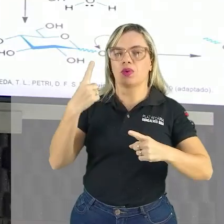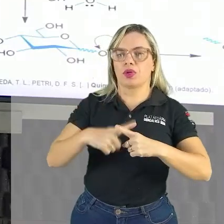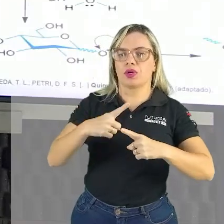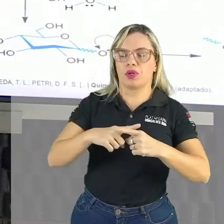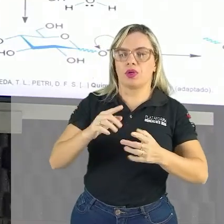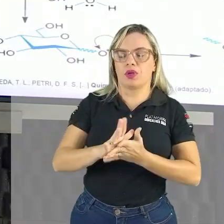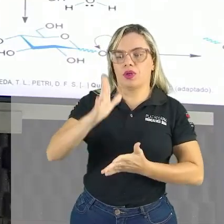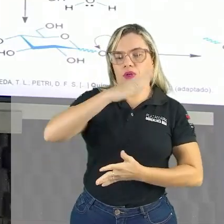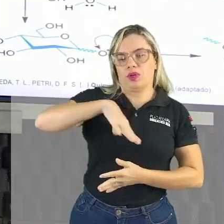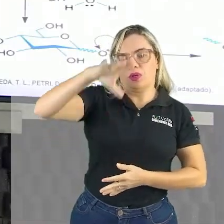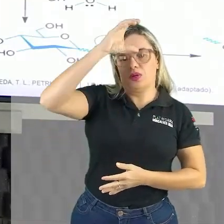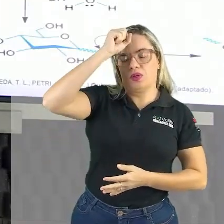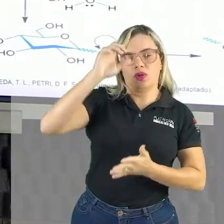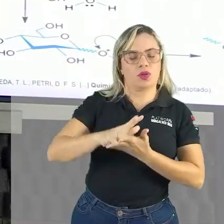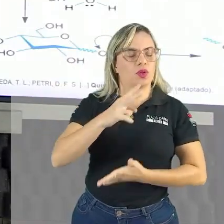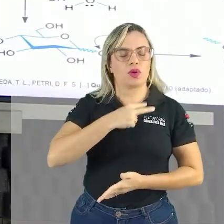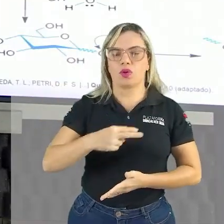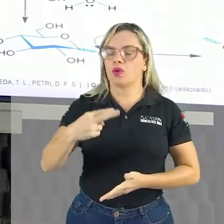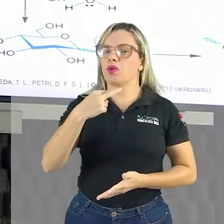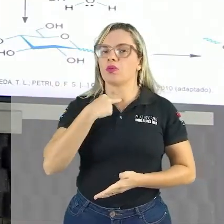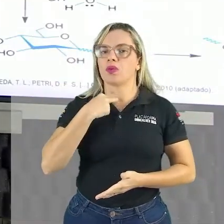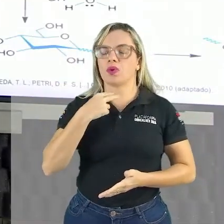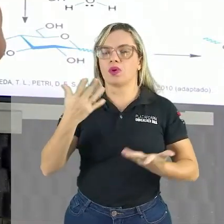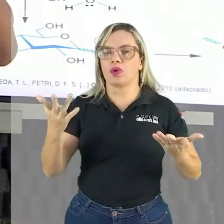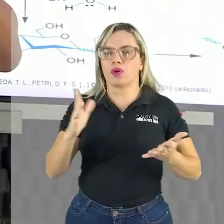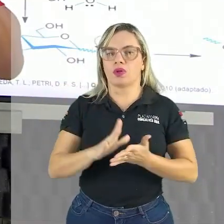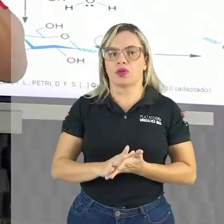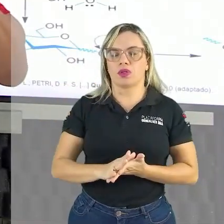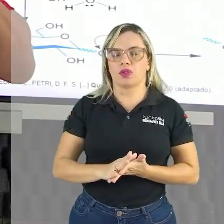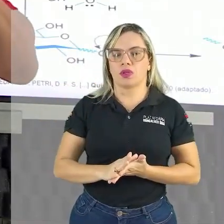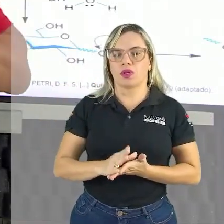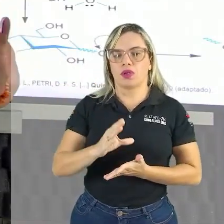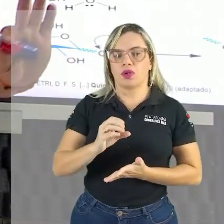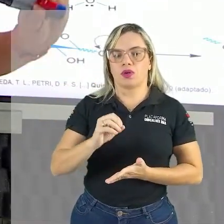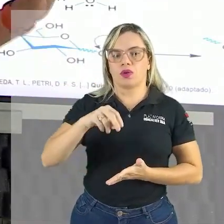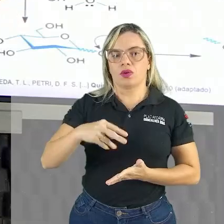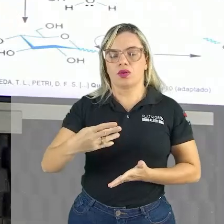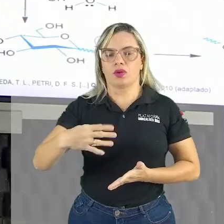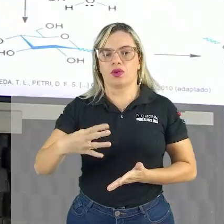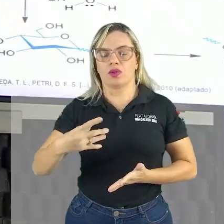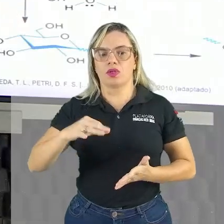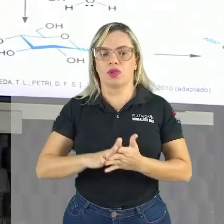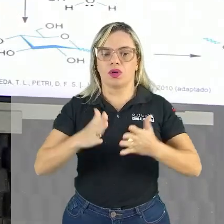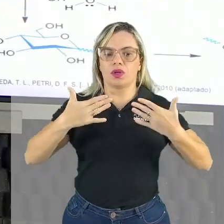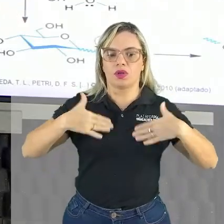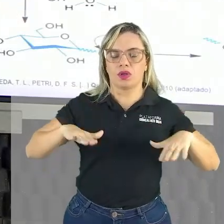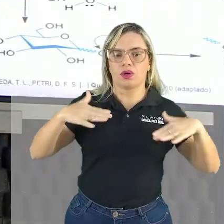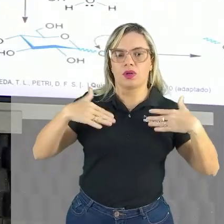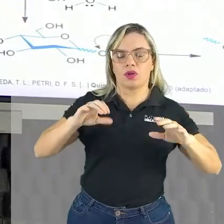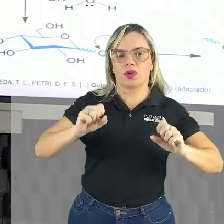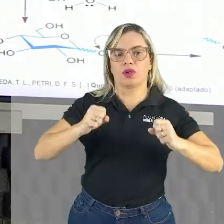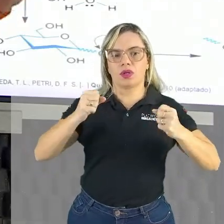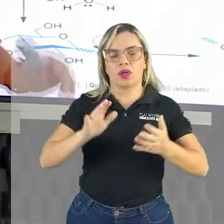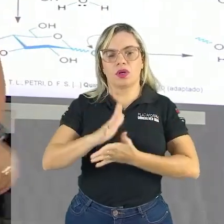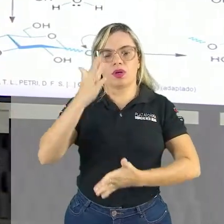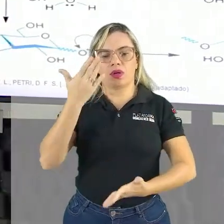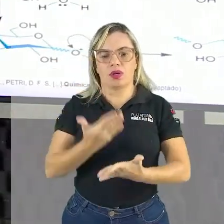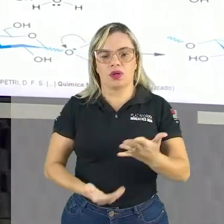aprende? Catalisador não pode ser consumido e ponto. Calma. Calma, porque senão tu poderia perder essa questão do Enem.